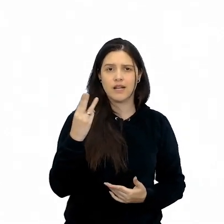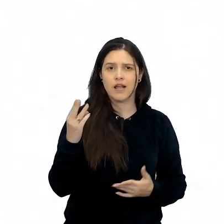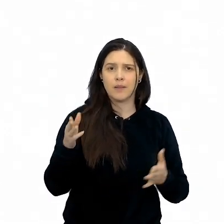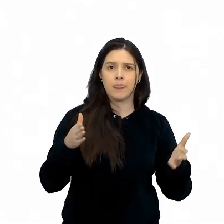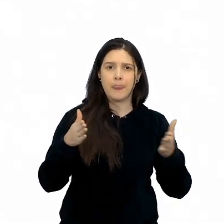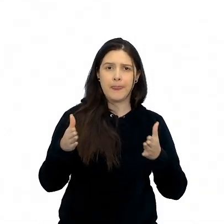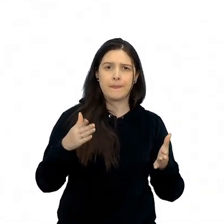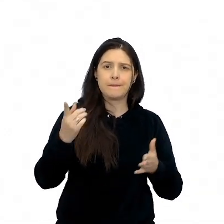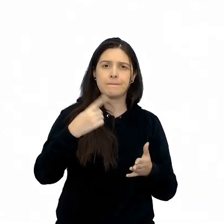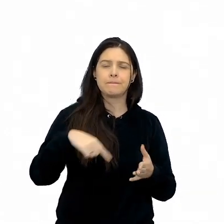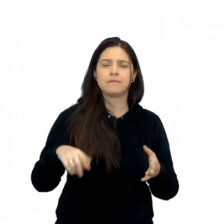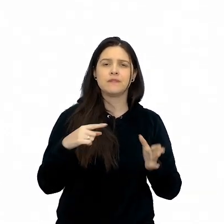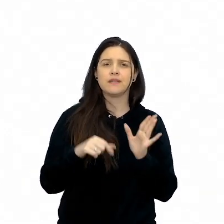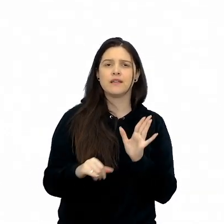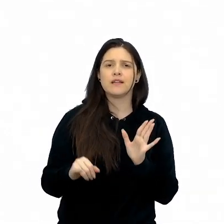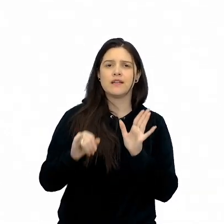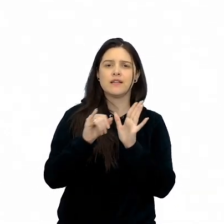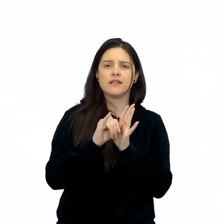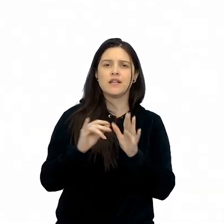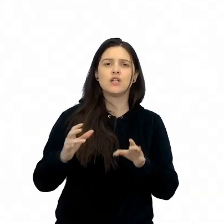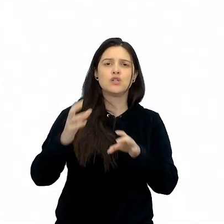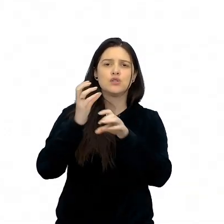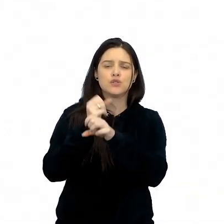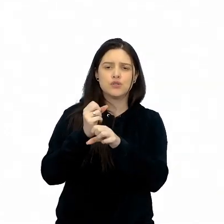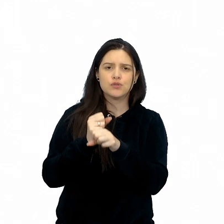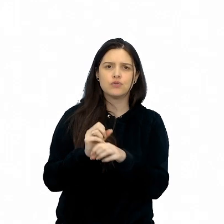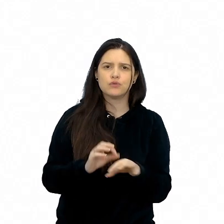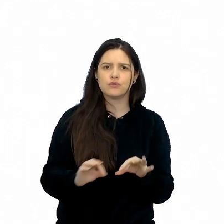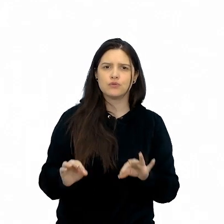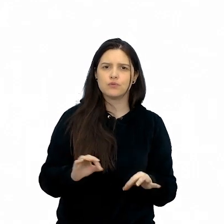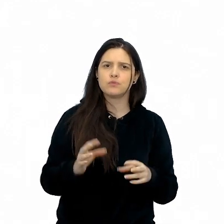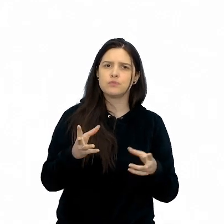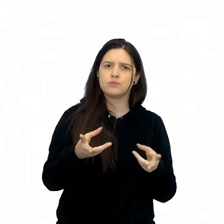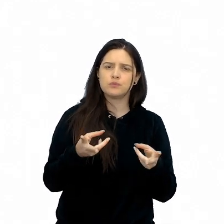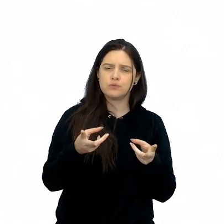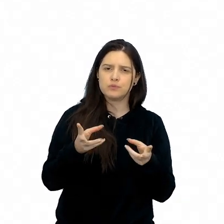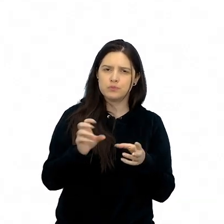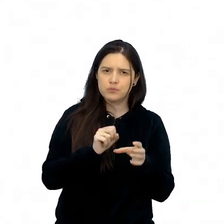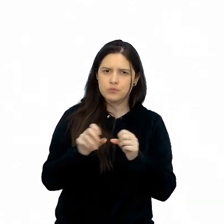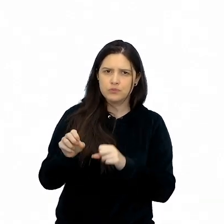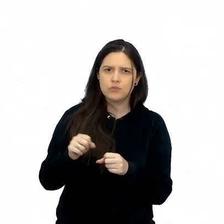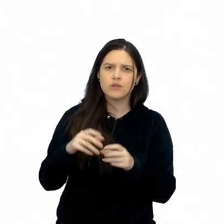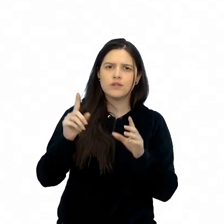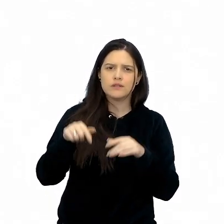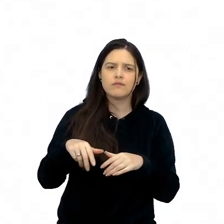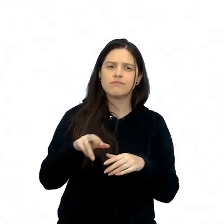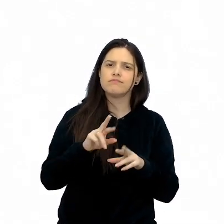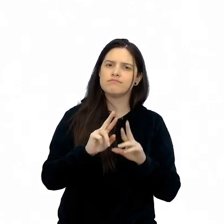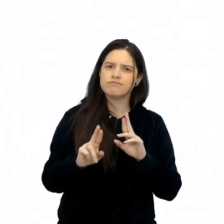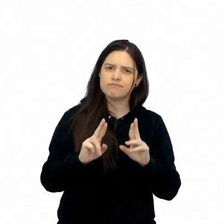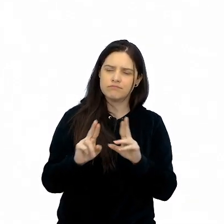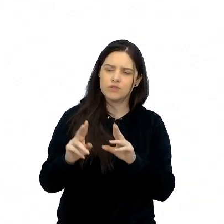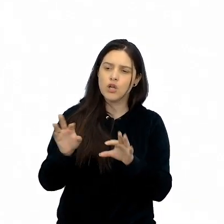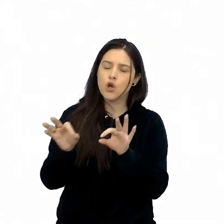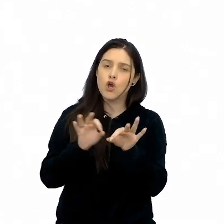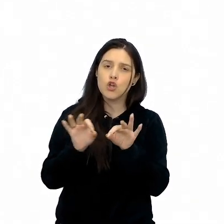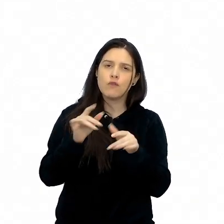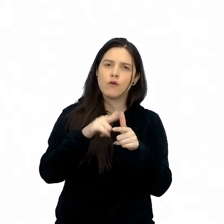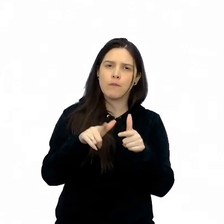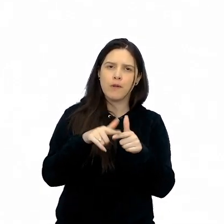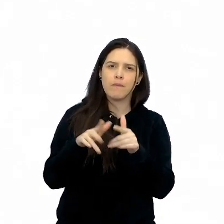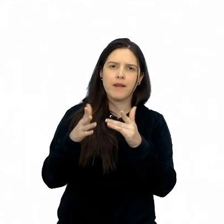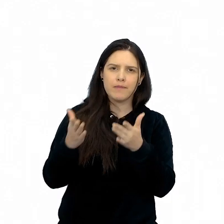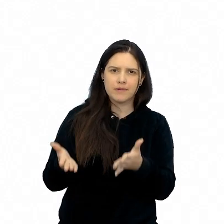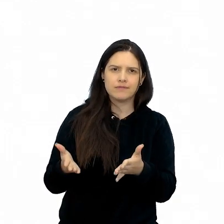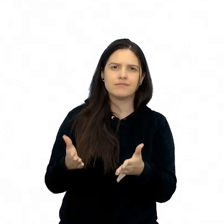vamos ter aí, é investigando a soma das medidas dos ângulos externos de um polígono regular e resolver problemas, né,